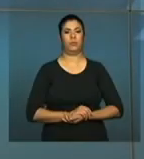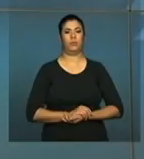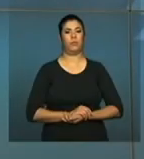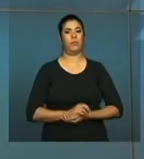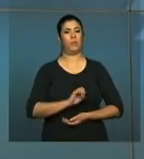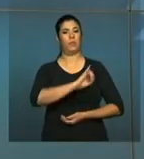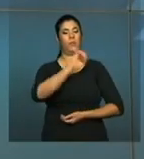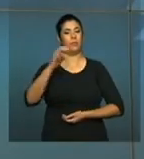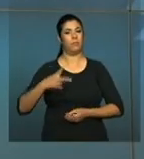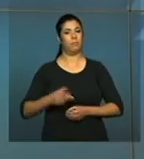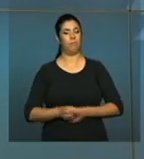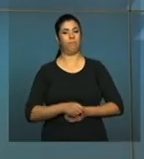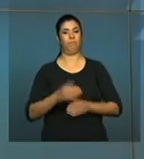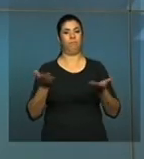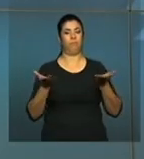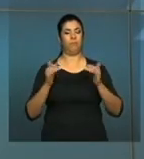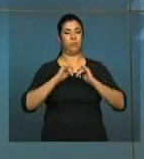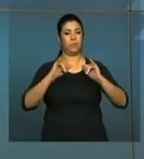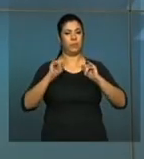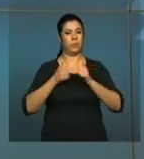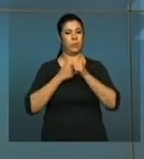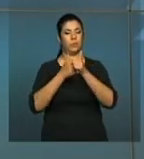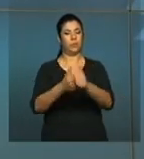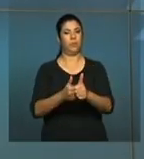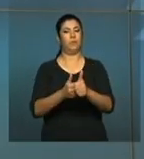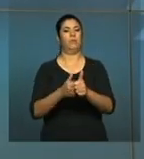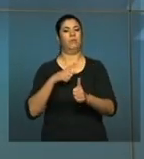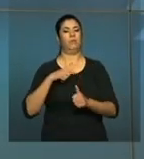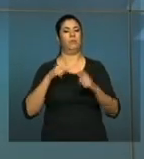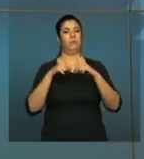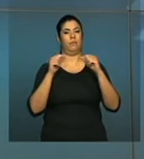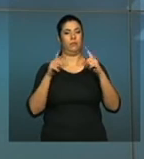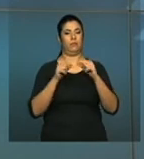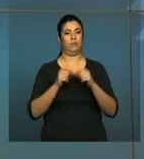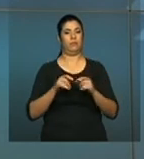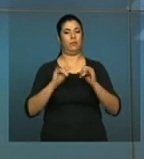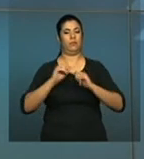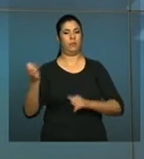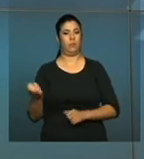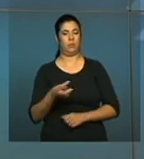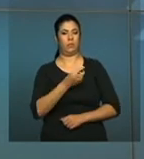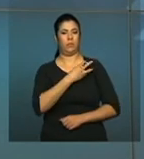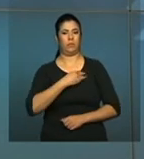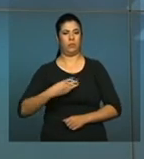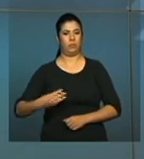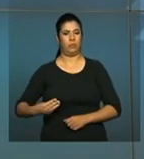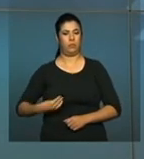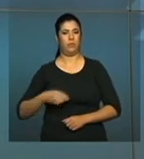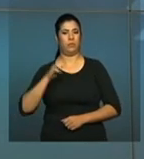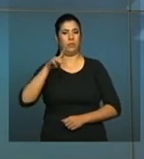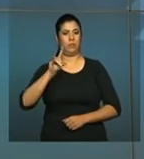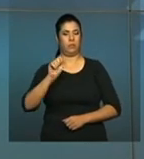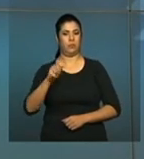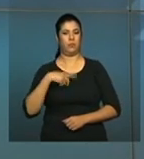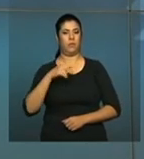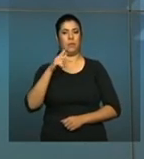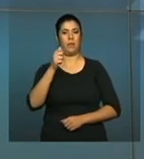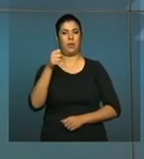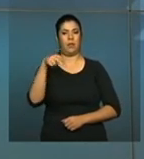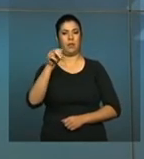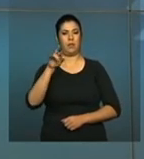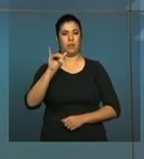Olá, interrompemos a nossa programação para acompanhar ao vivo a entrevista do novo ministro do Desenvolvimento Agrário, Patrus